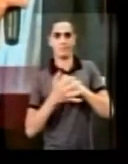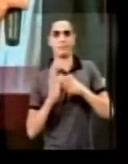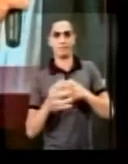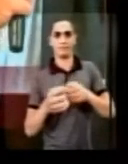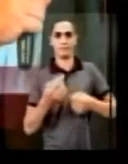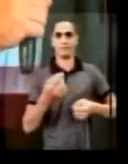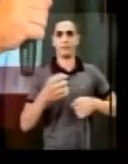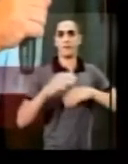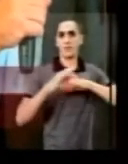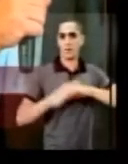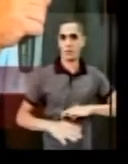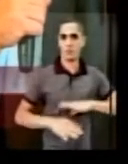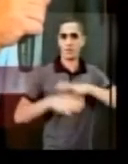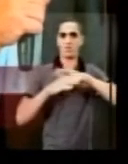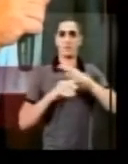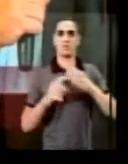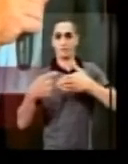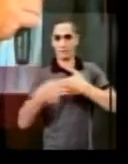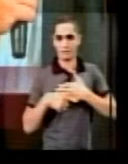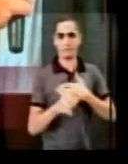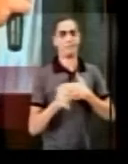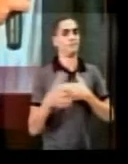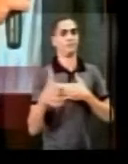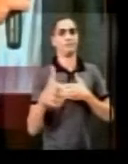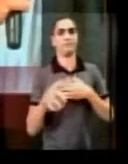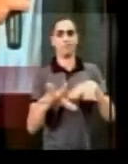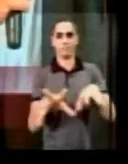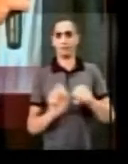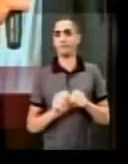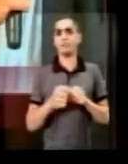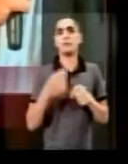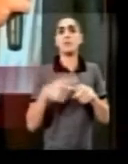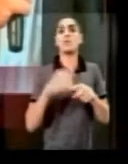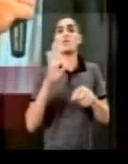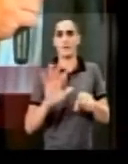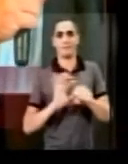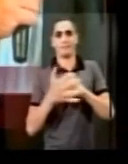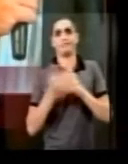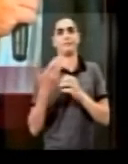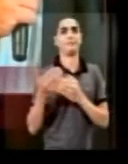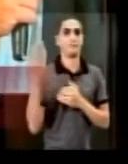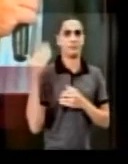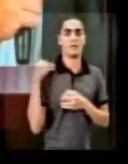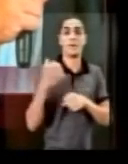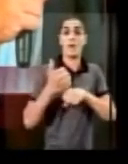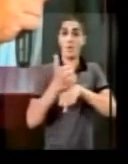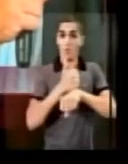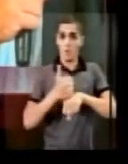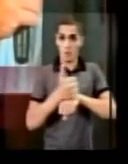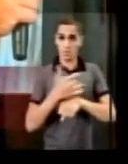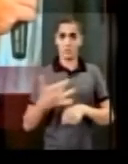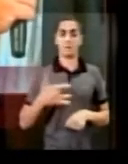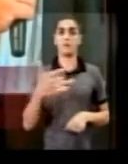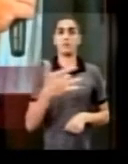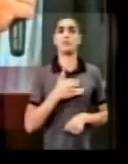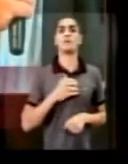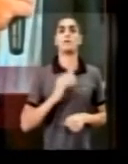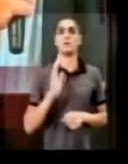anticorpo anti-Covid. Dos profissionais de saúde, nós tivemos